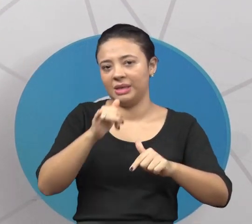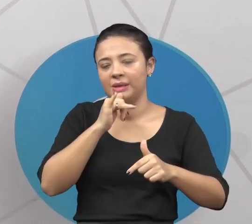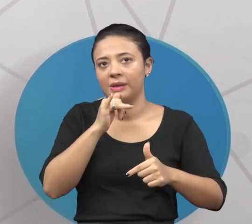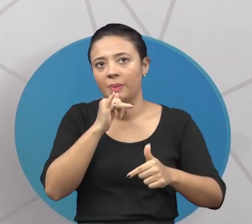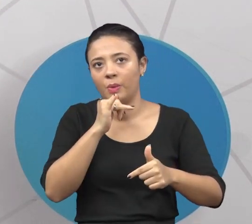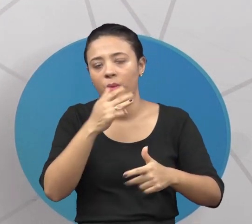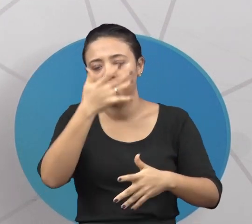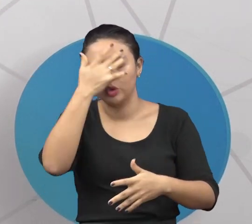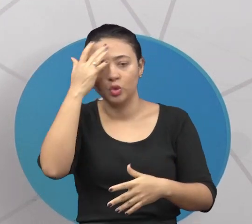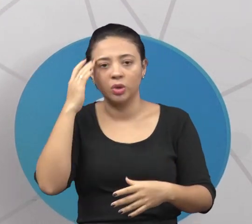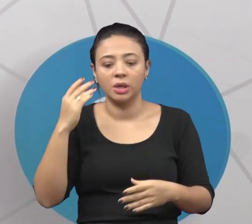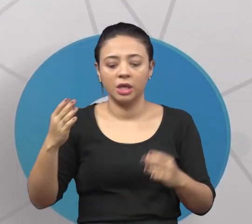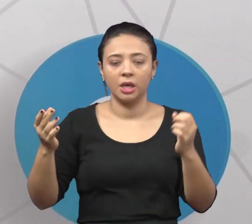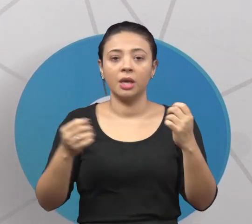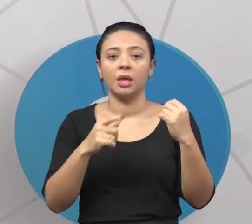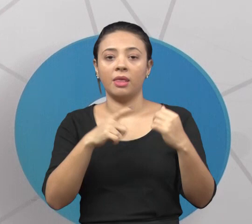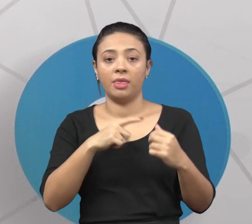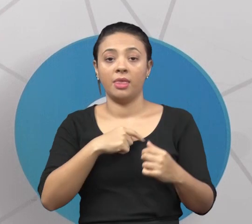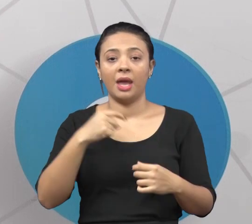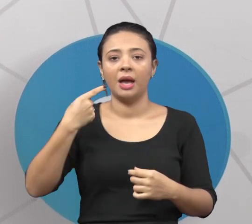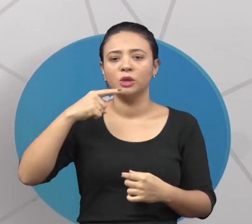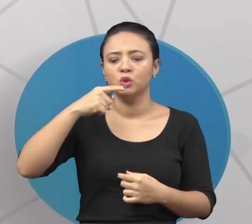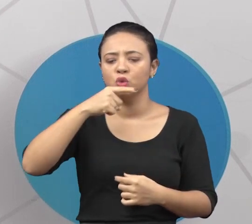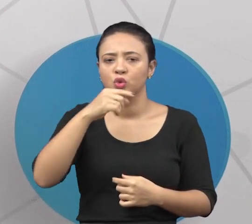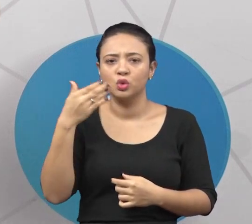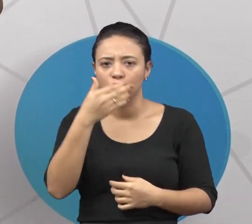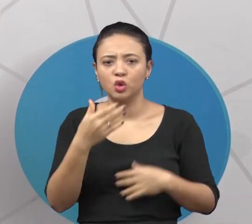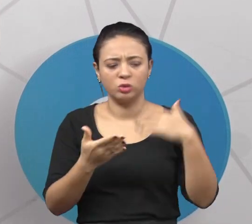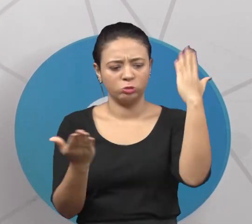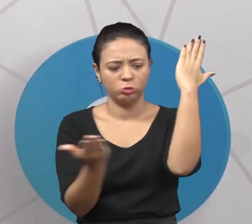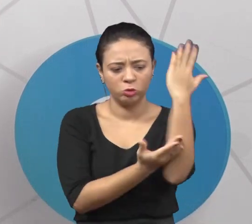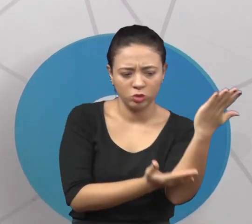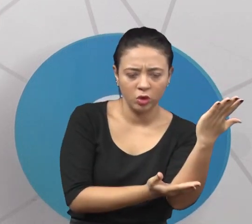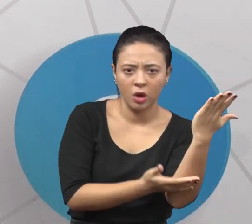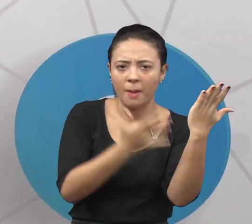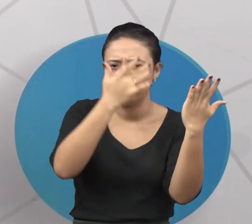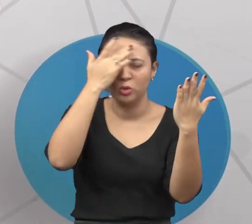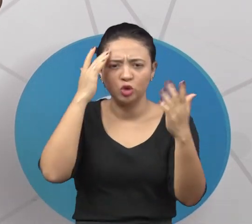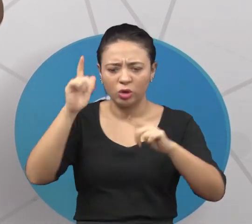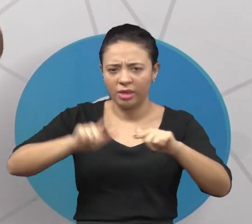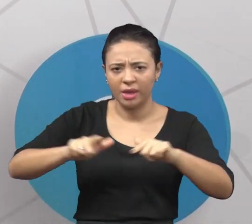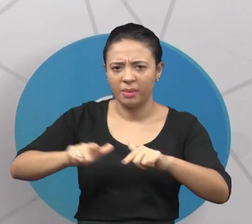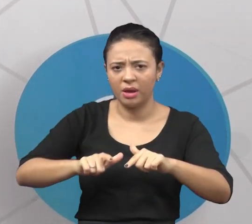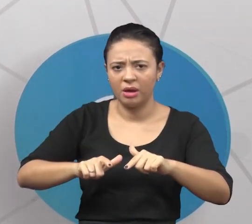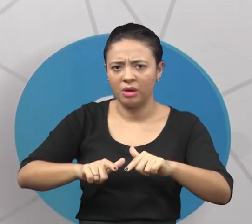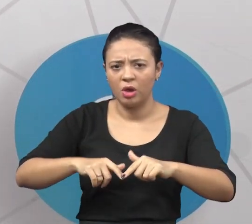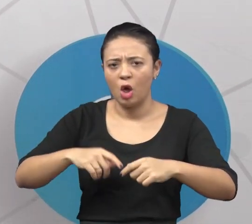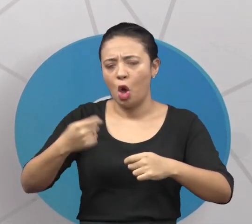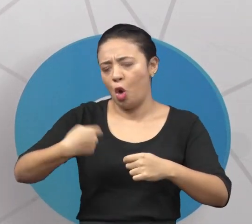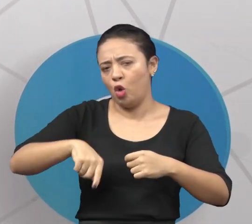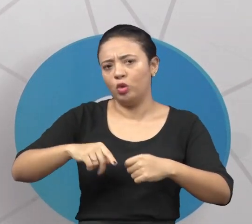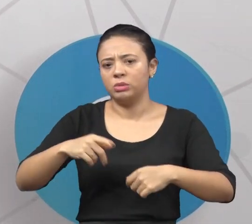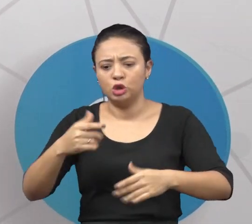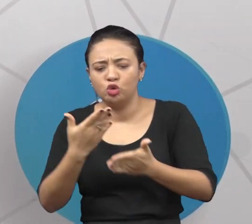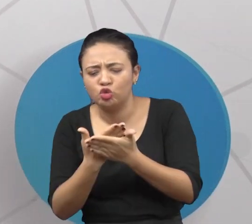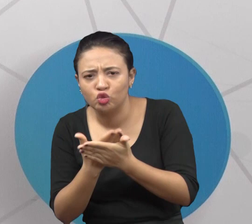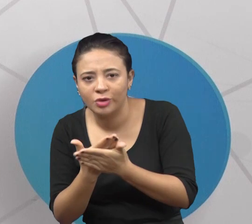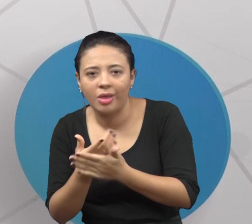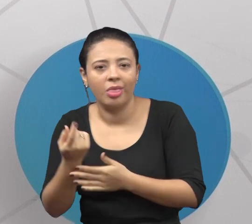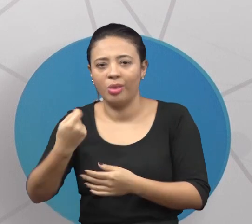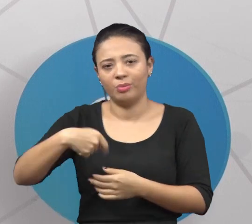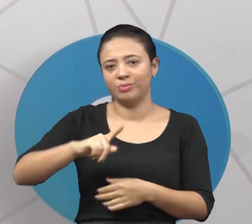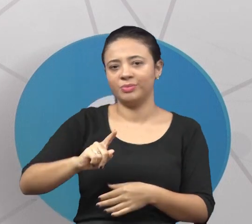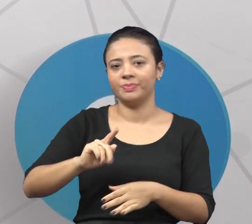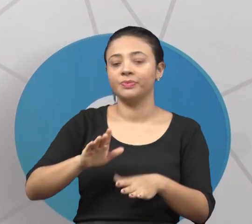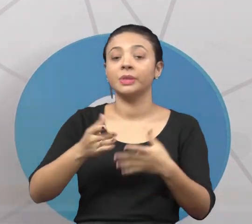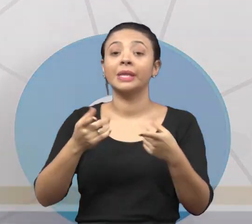Que é um tipo de plantation. Então, grava a ideia de plantation, mão de obra desqualificada, características de climas